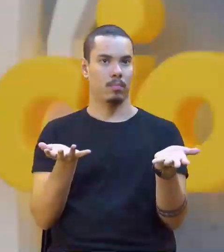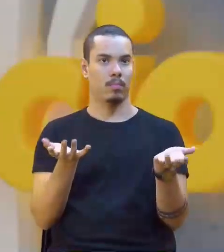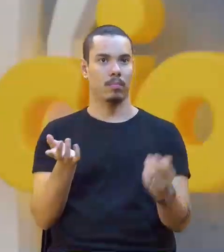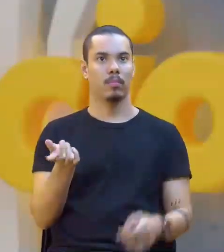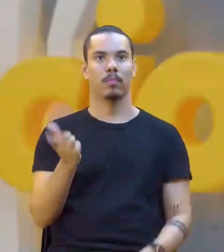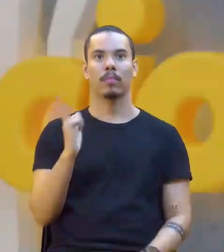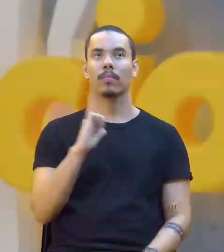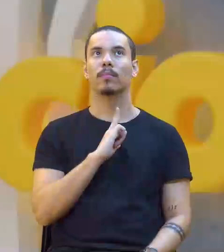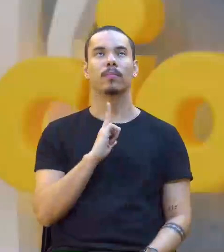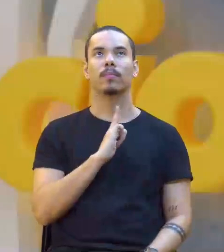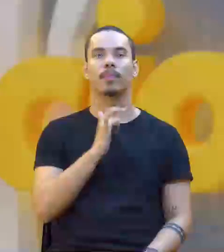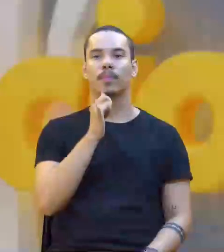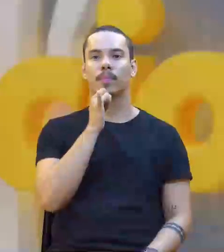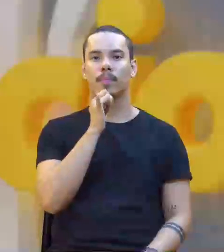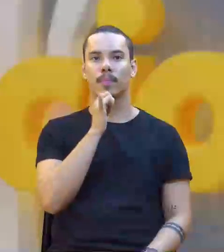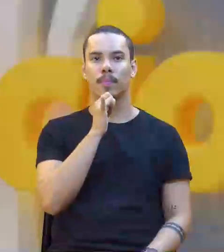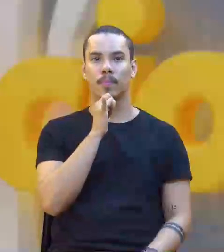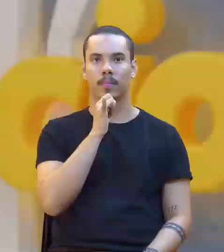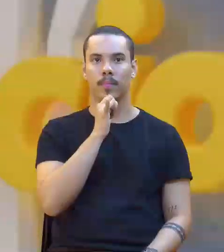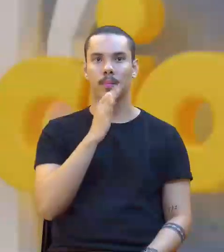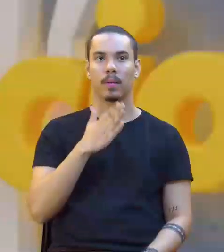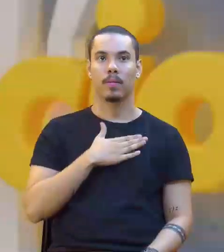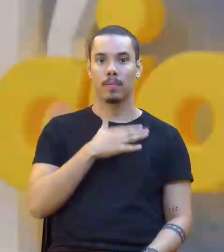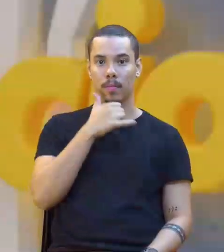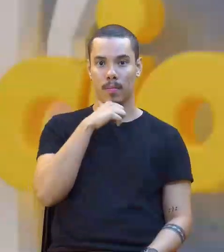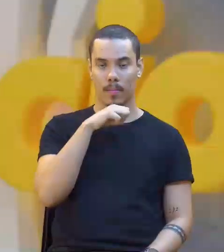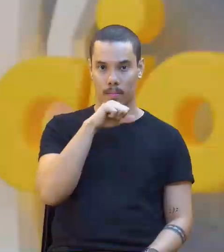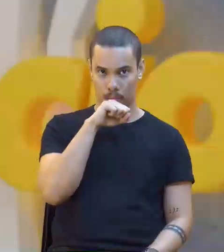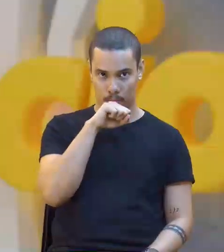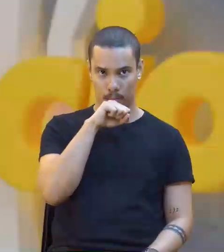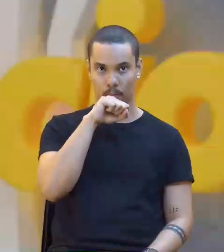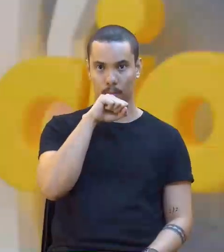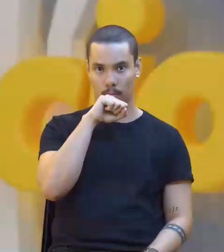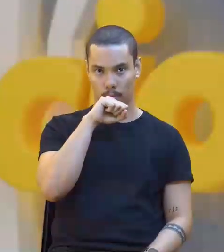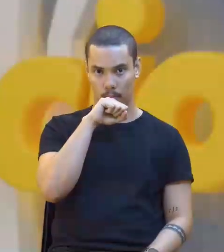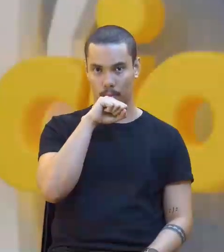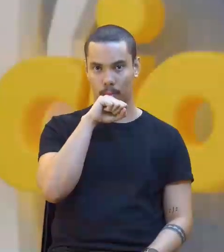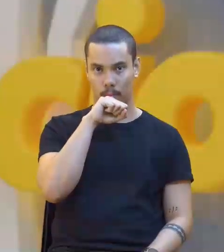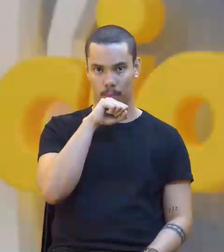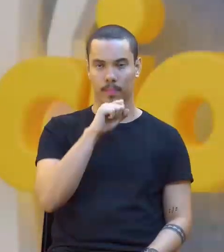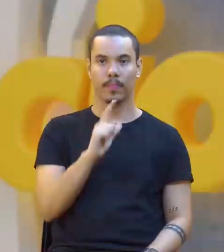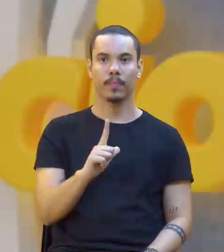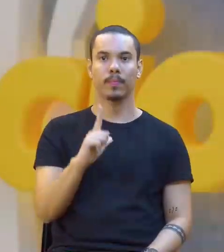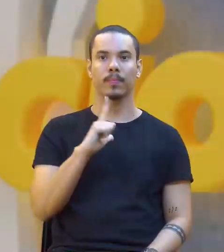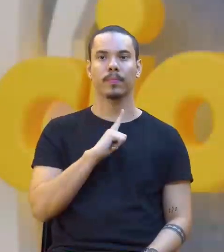aí minha mãe, né, que tem uma